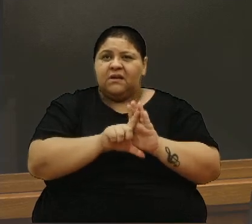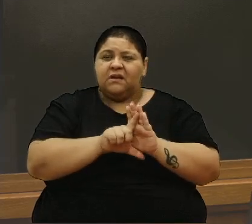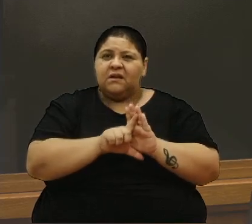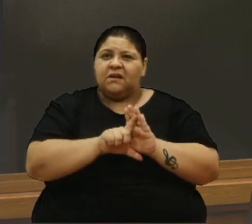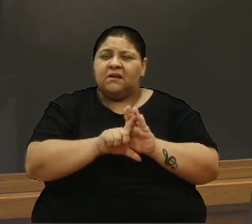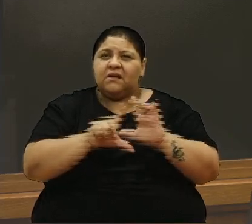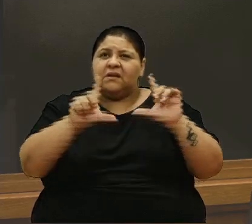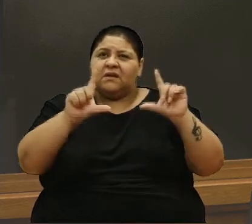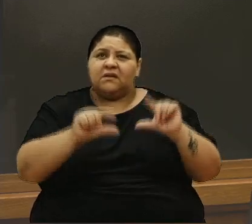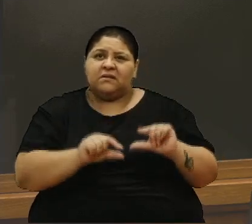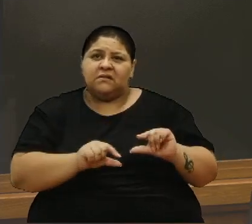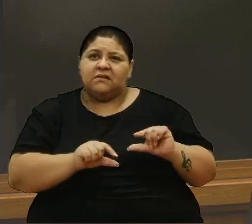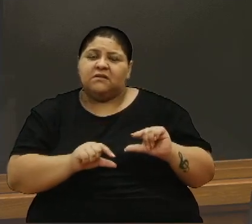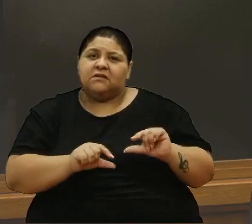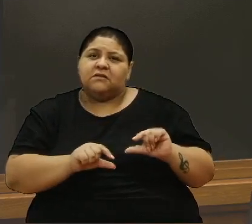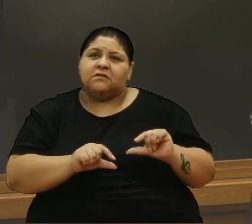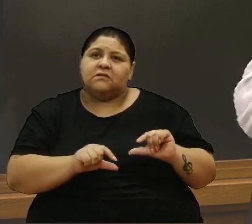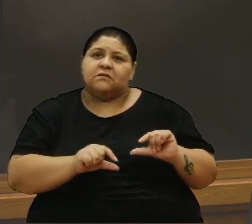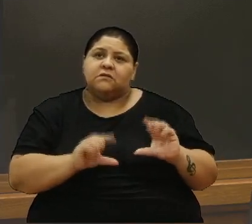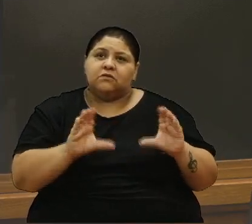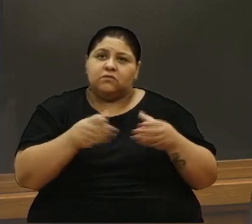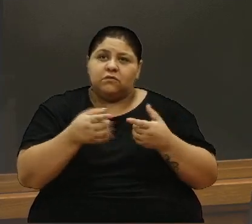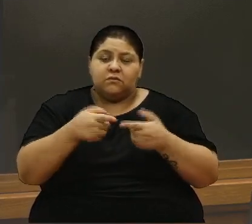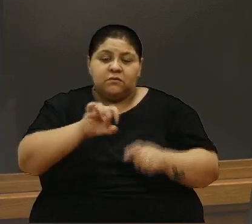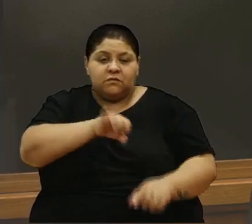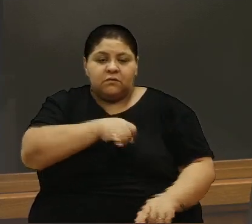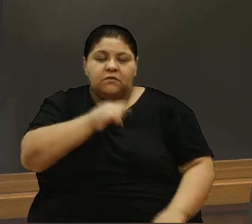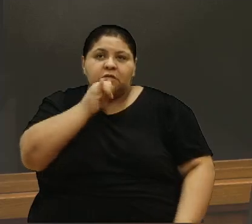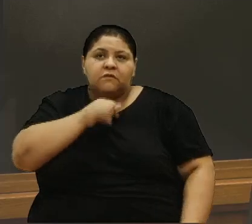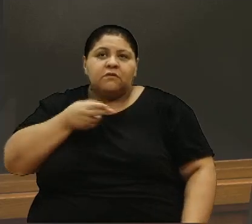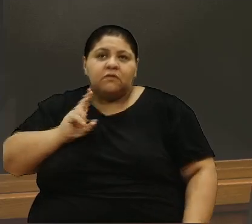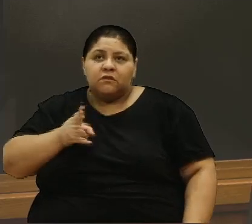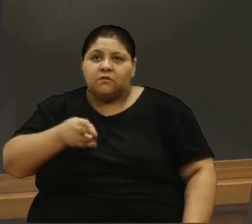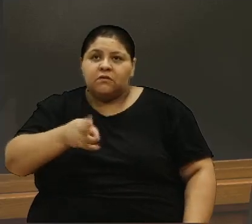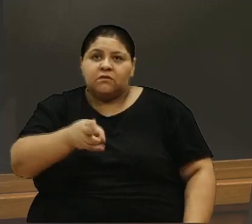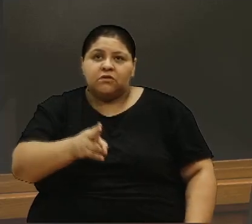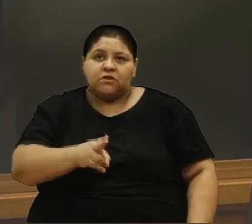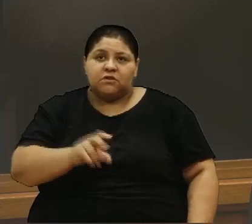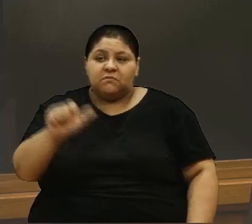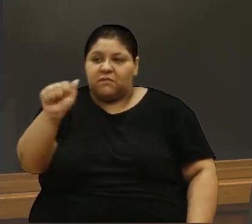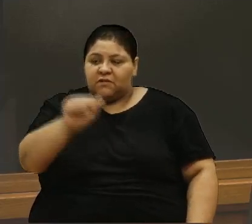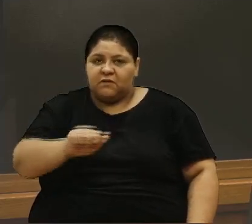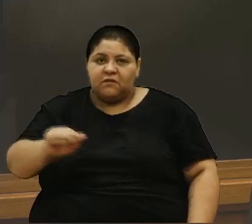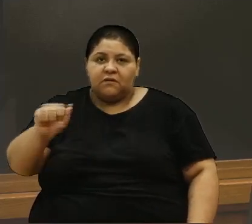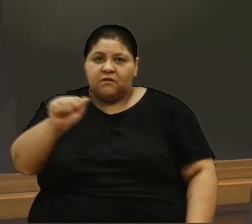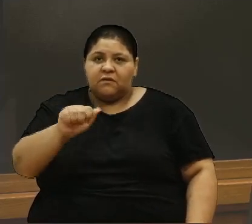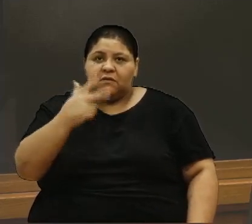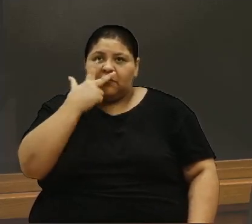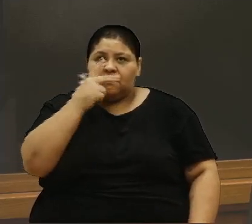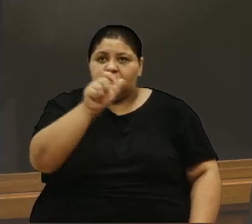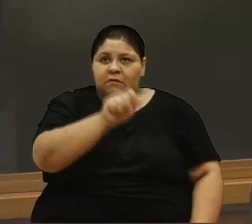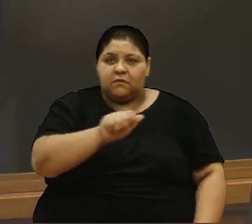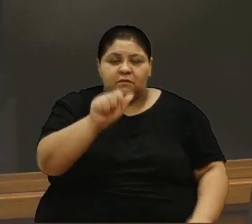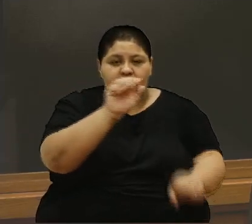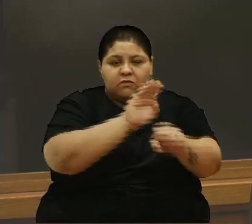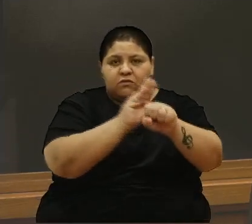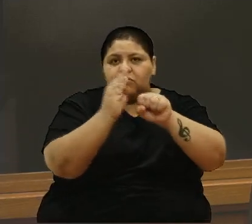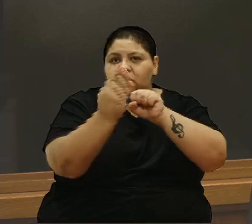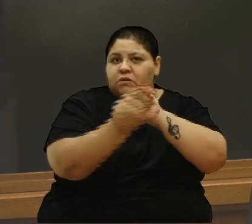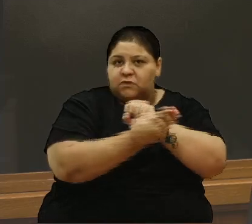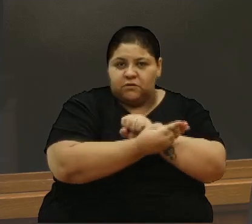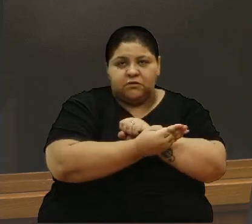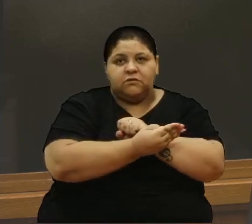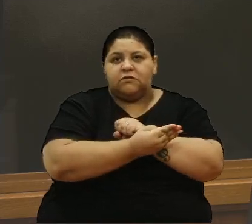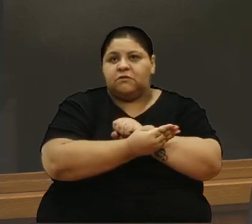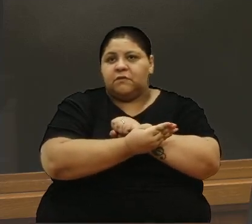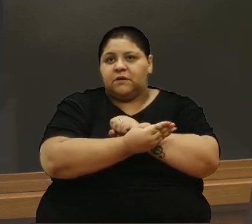tipificação dos clubes, mas o Juventude, por exemplo, continua sendo uma associação, como é a Associação de Moradores do Bairro Fátima, como é a Associação de Moradores do